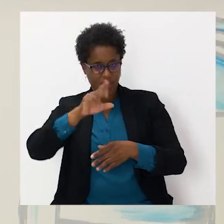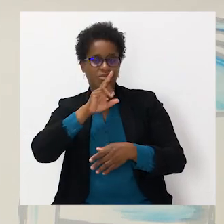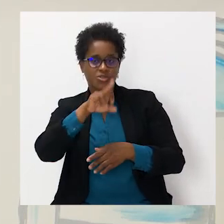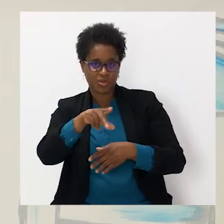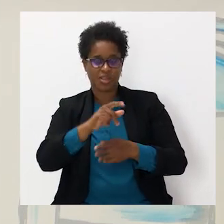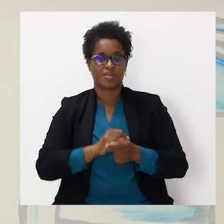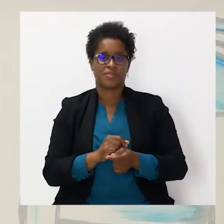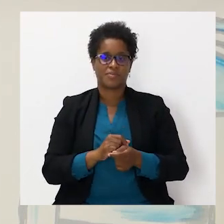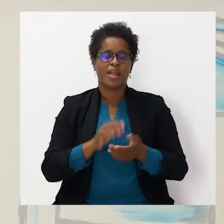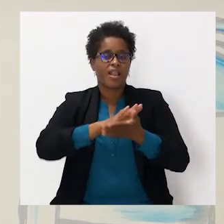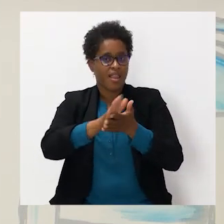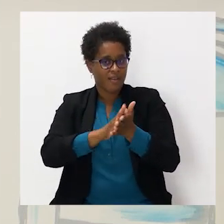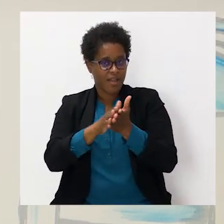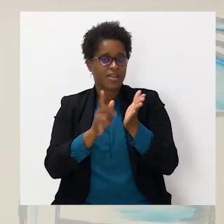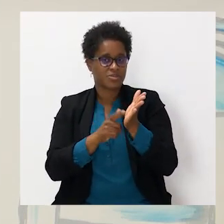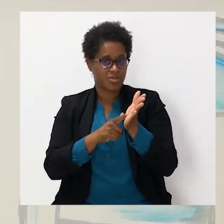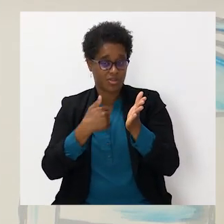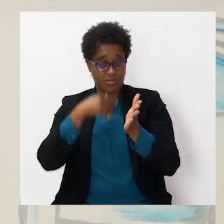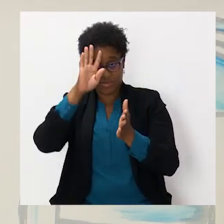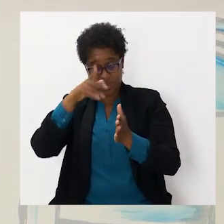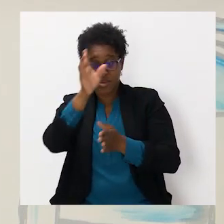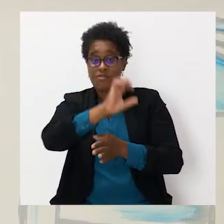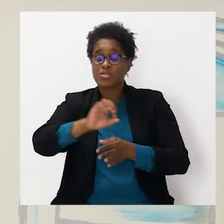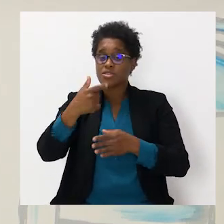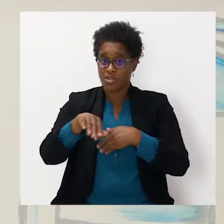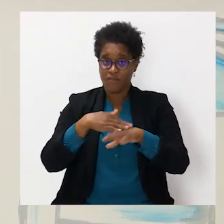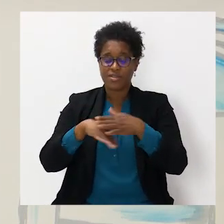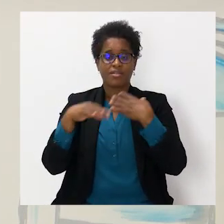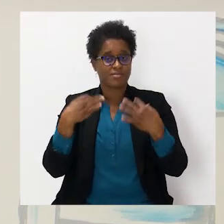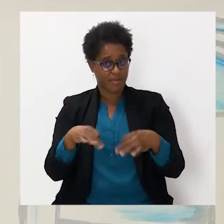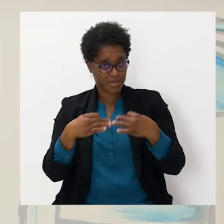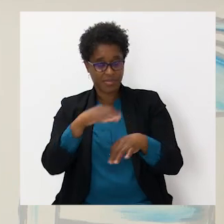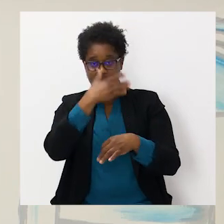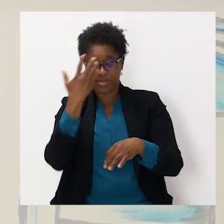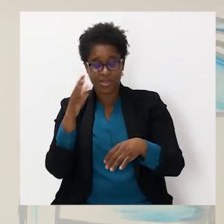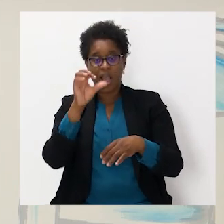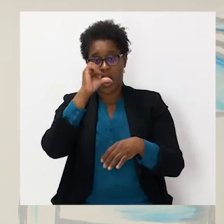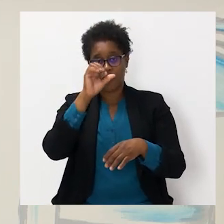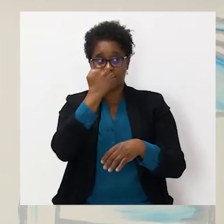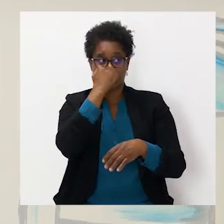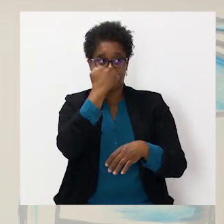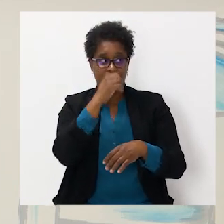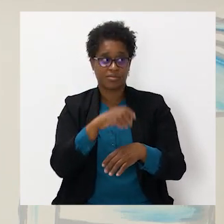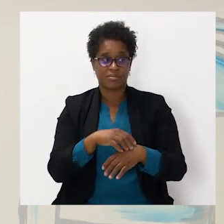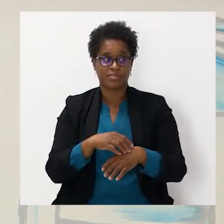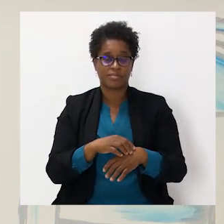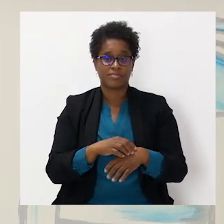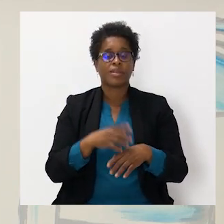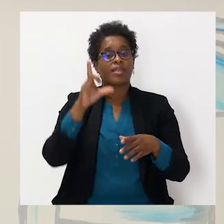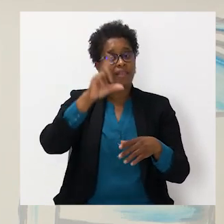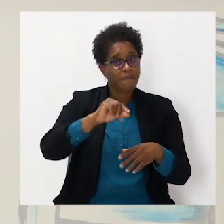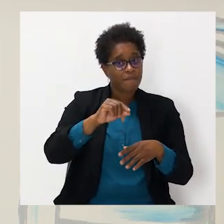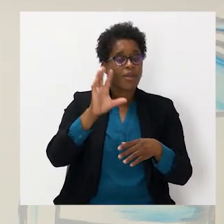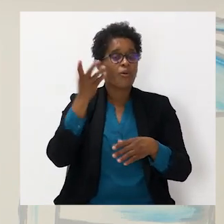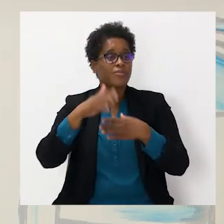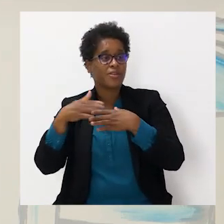responder. Lavar as mãos, que eu sei que vocês estão a fazer sempre, todos os dias, com água e sabão. Também, quando vão